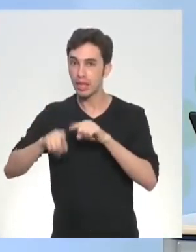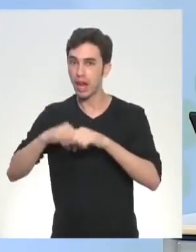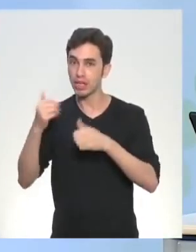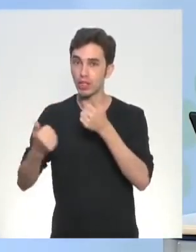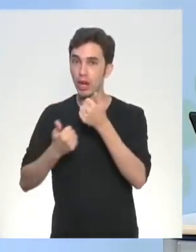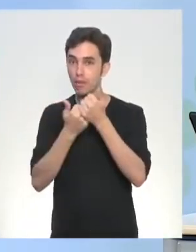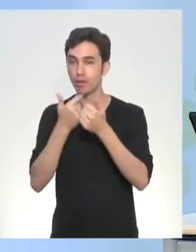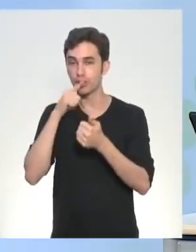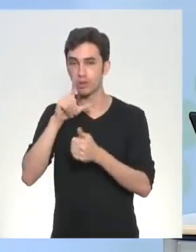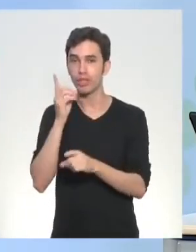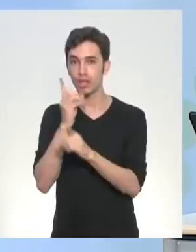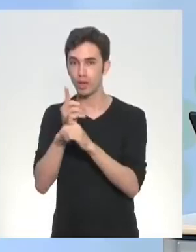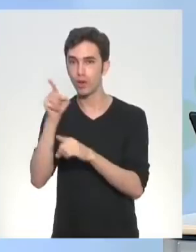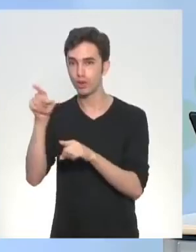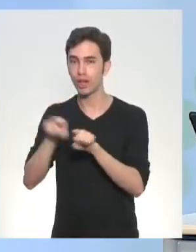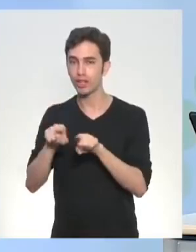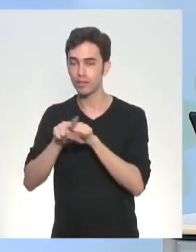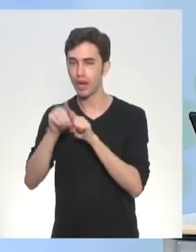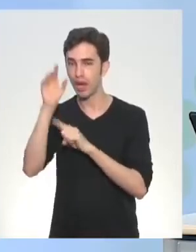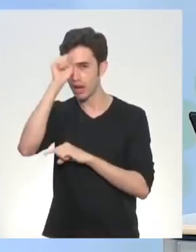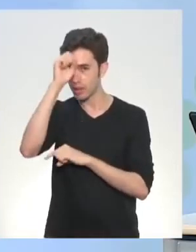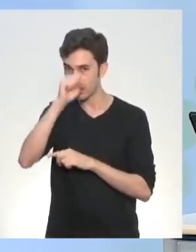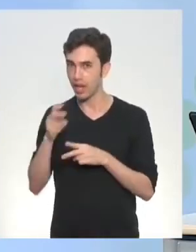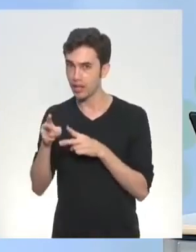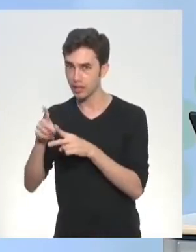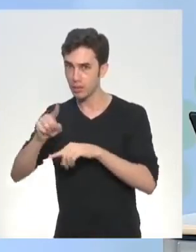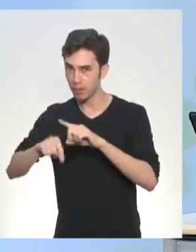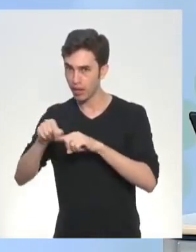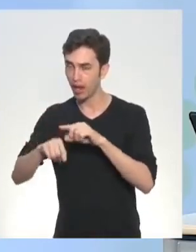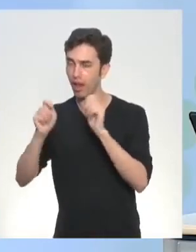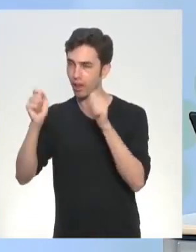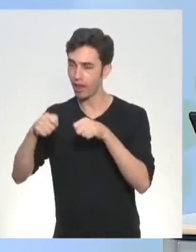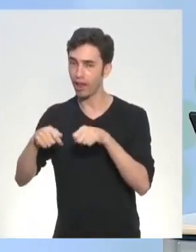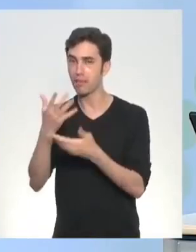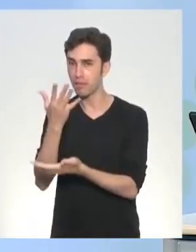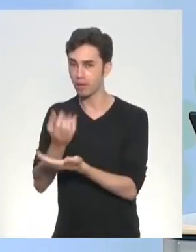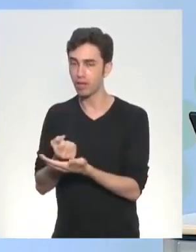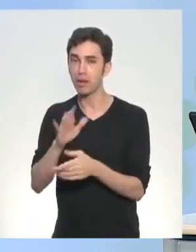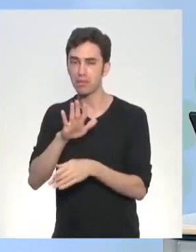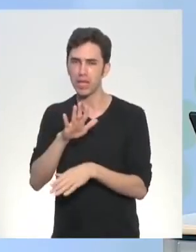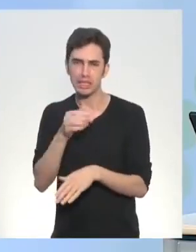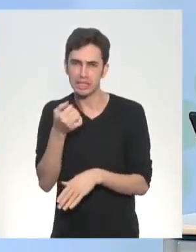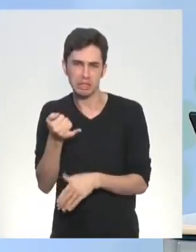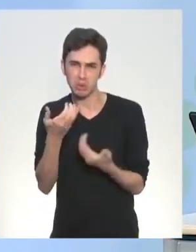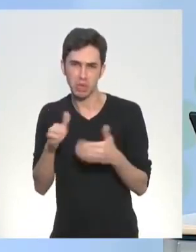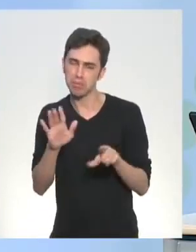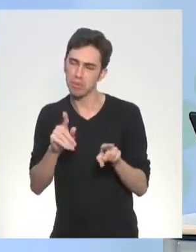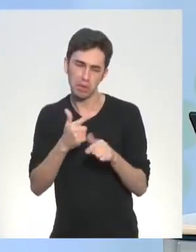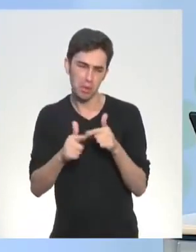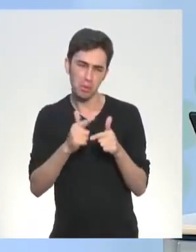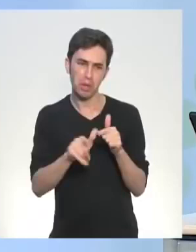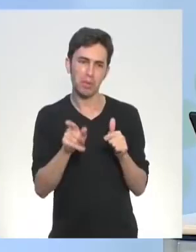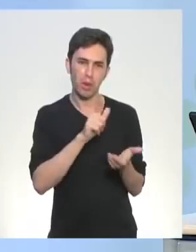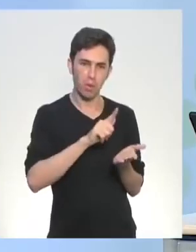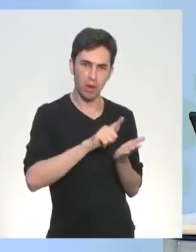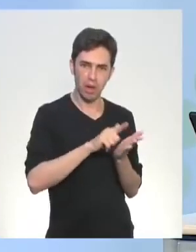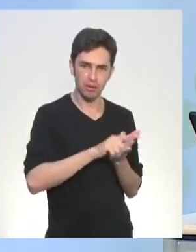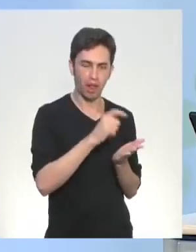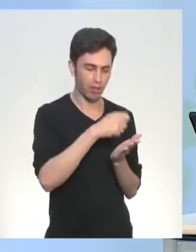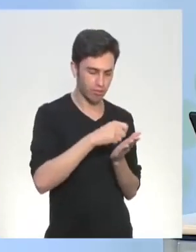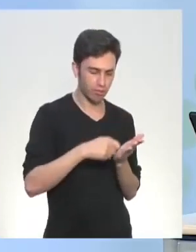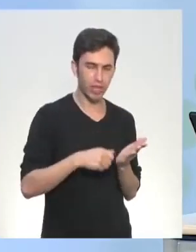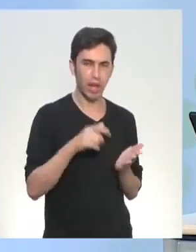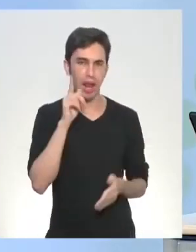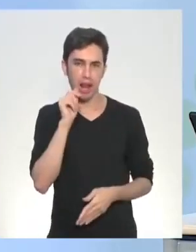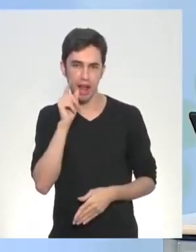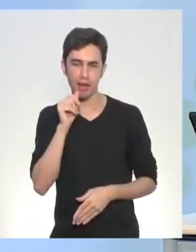o material Aprender Sempre, tá bom? Mas se não tem problema, dá para acompanhar a aula normalmente, só separando aí as folhas, a caneta, o lápis, a borracha,